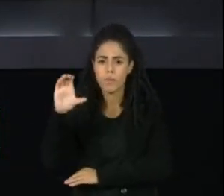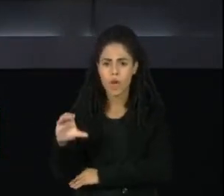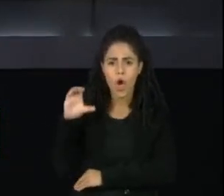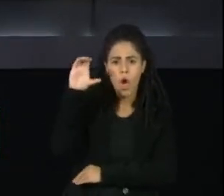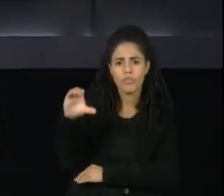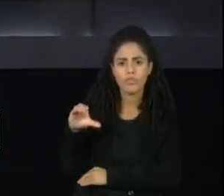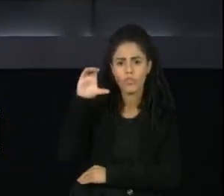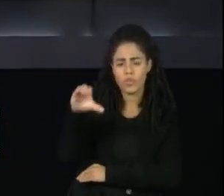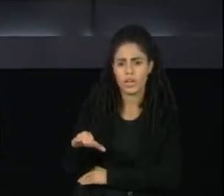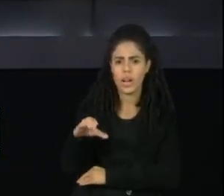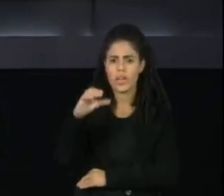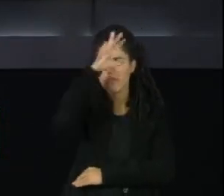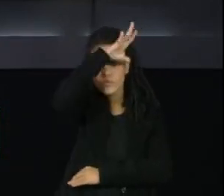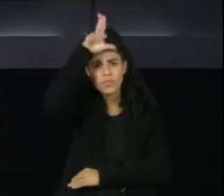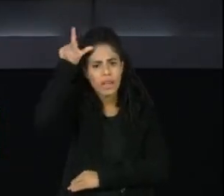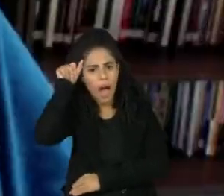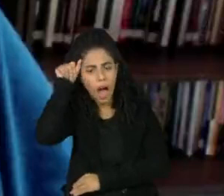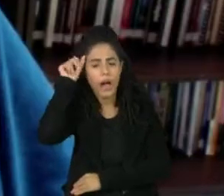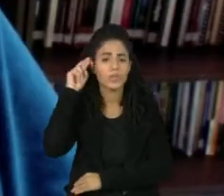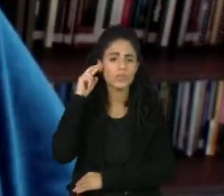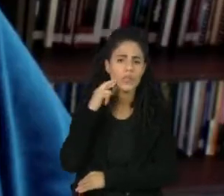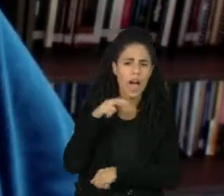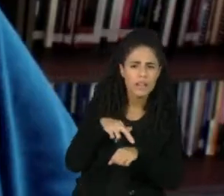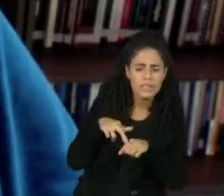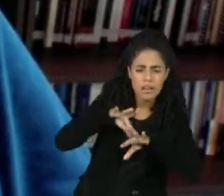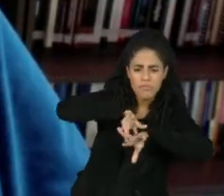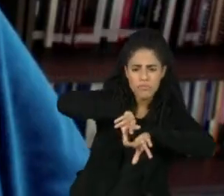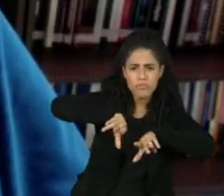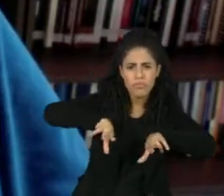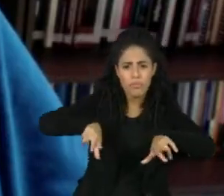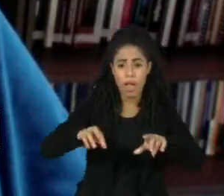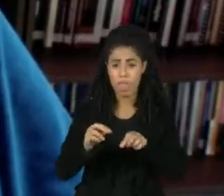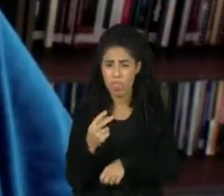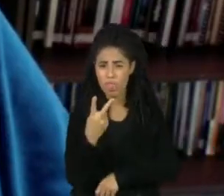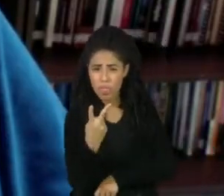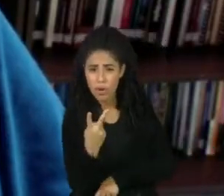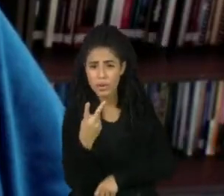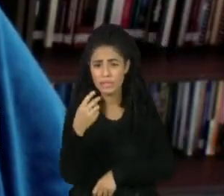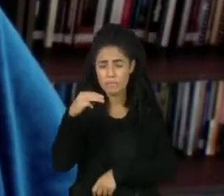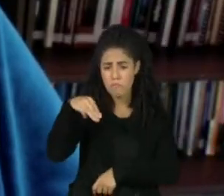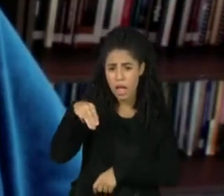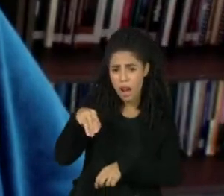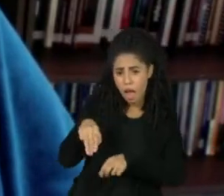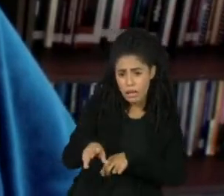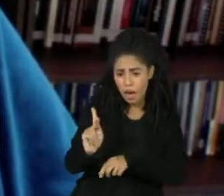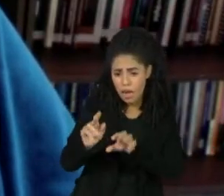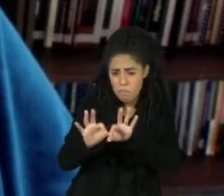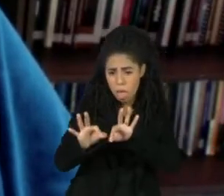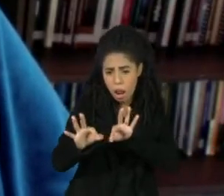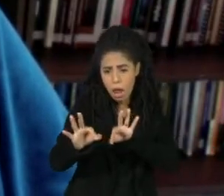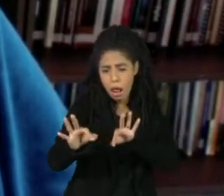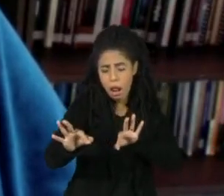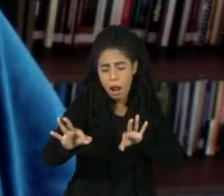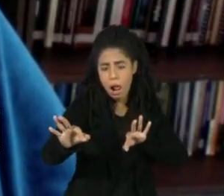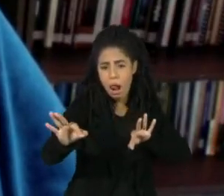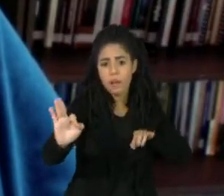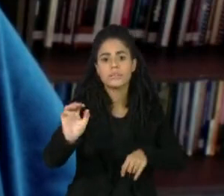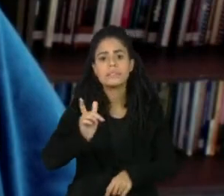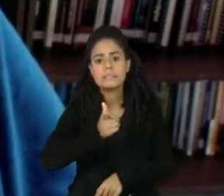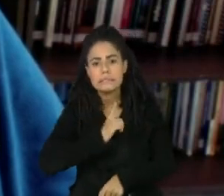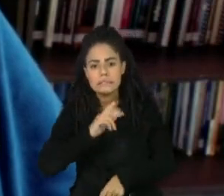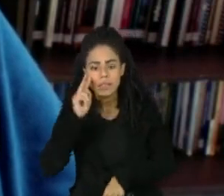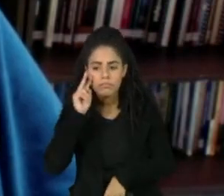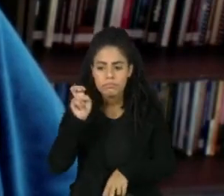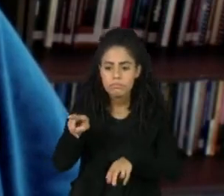Rondônia, norte de Mato Grosso e sul do Pará, mais de 2 milhões de quilômetros quadrados, em que há inúmeros